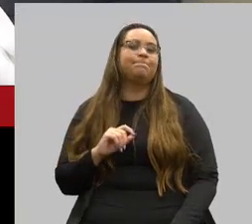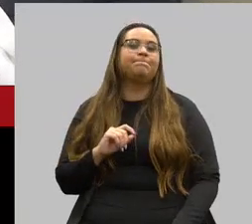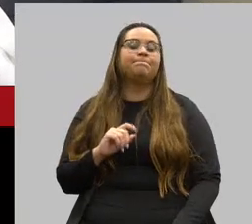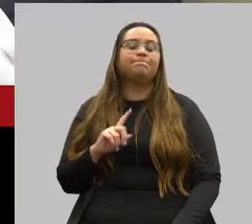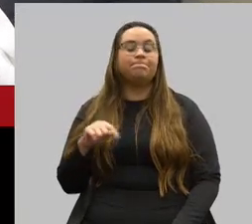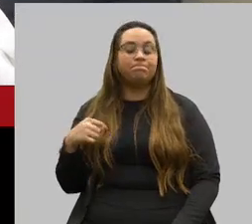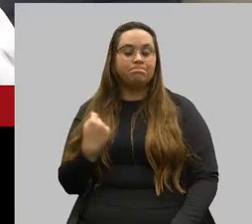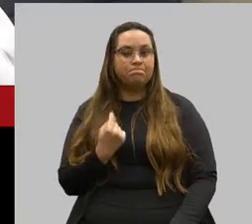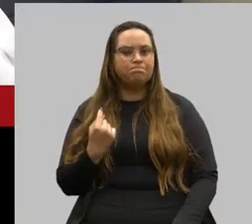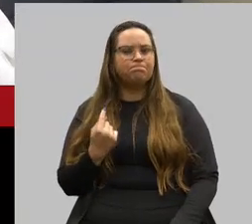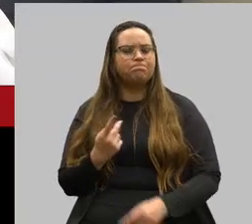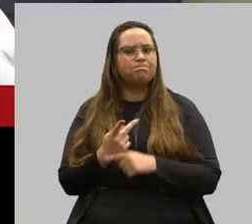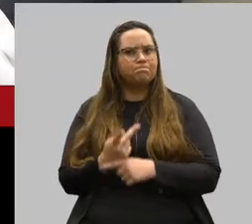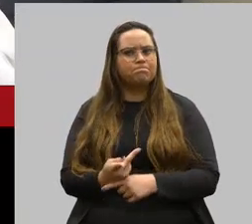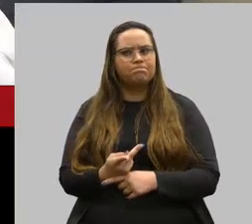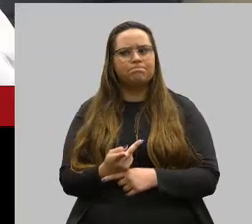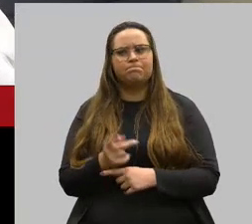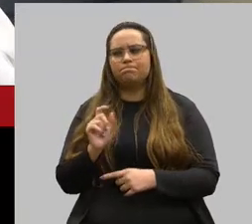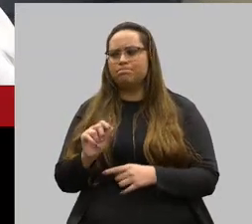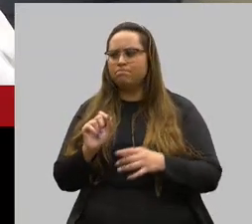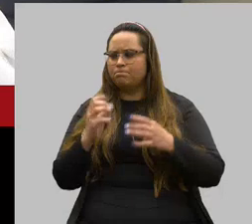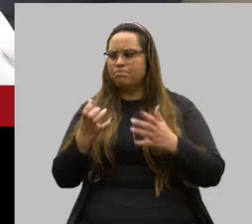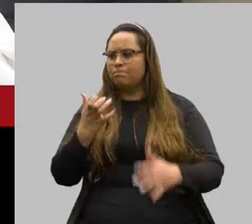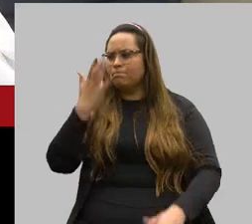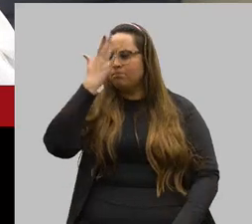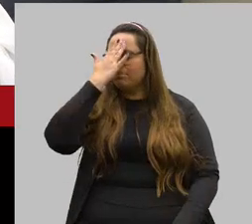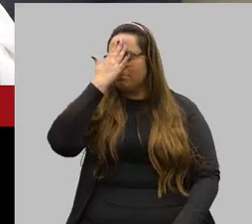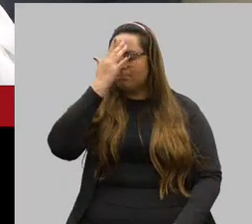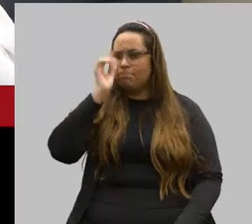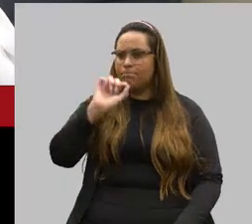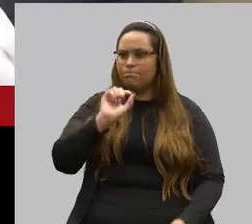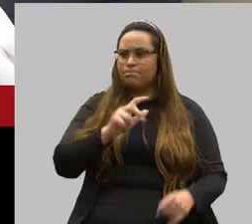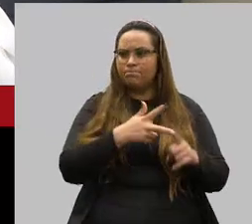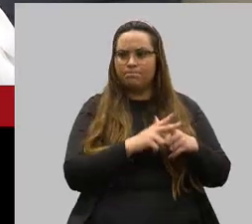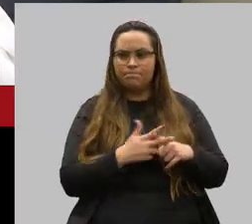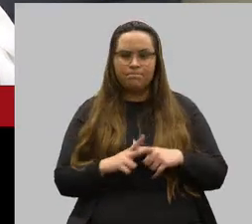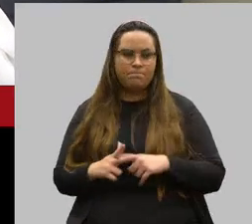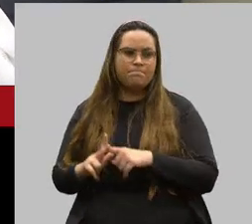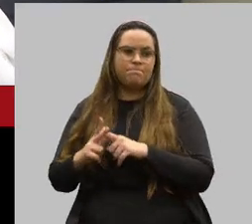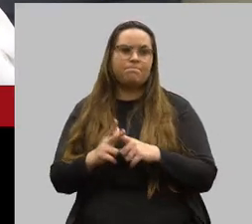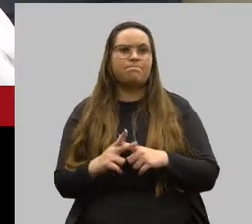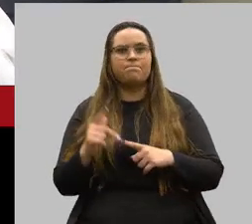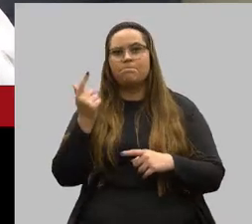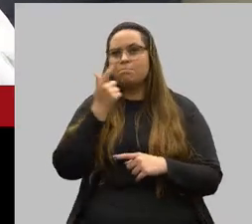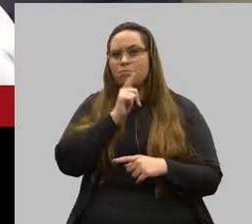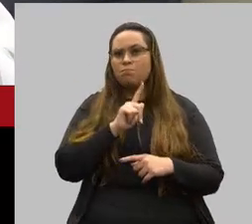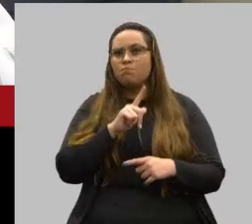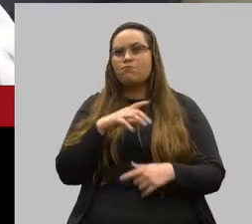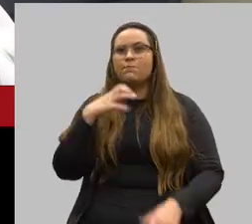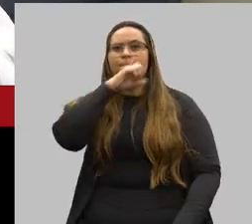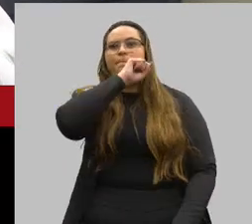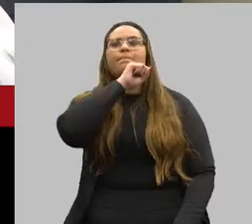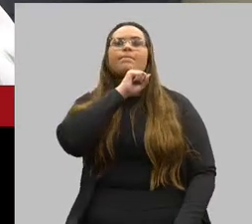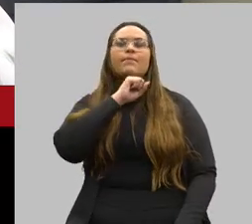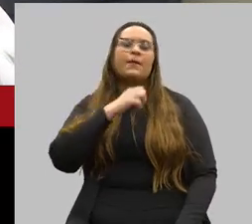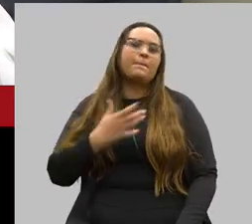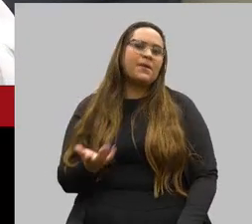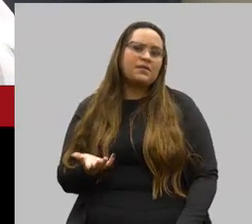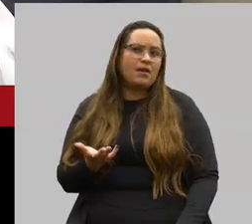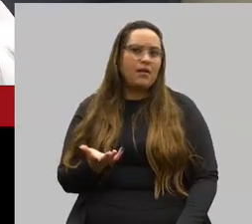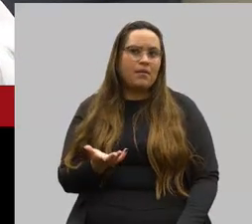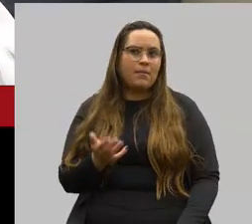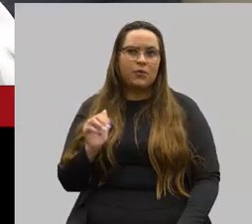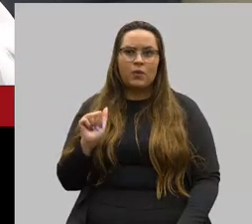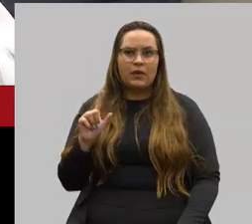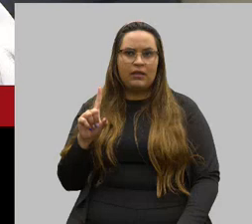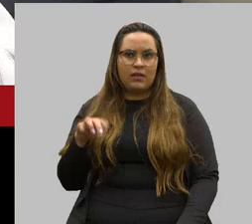ex amente que haja né Essa correção e para que ten um imediatismo quanto a concessão do ade